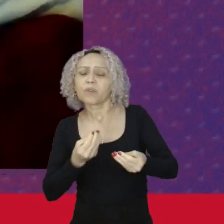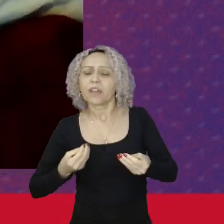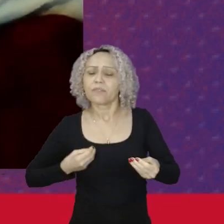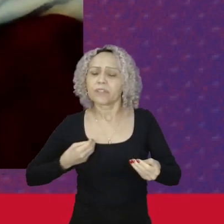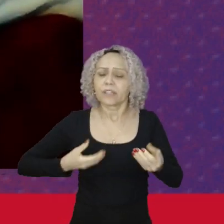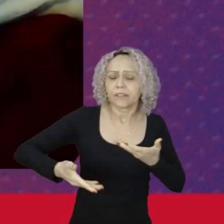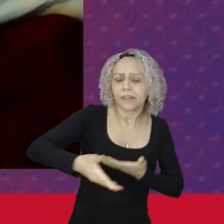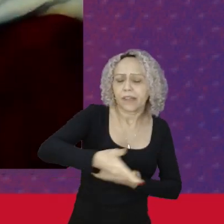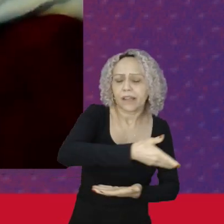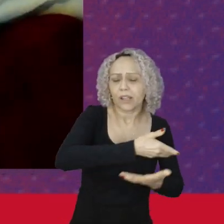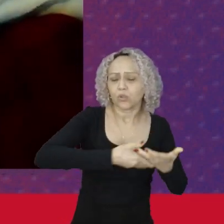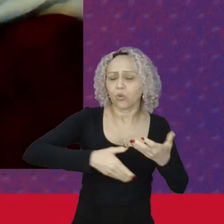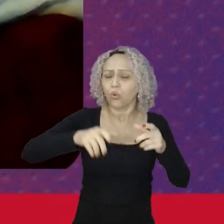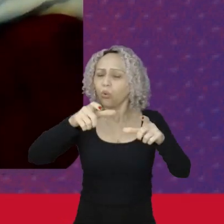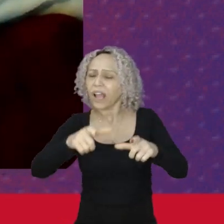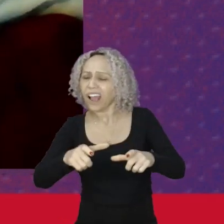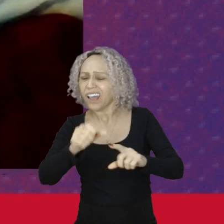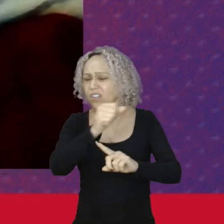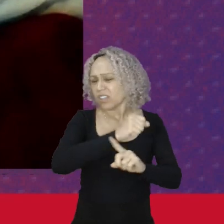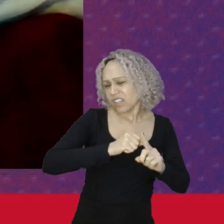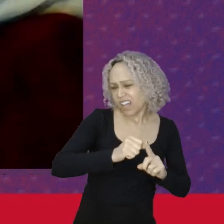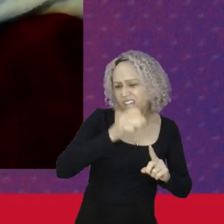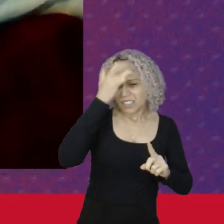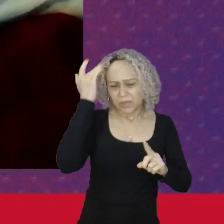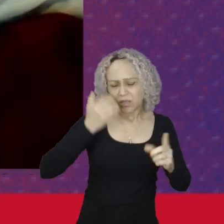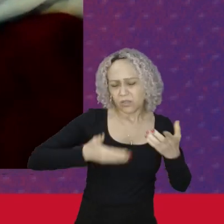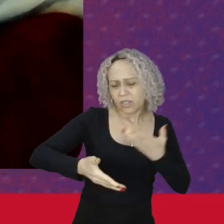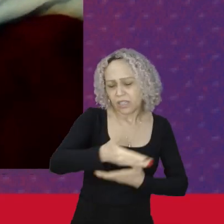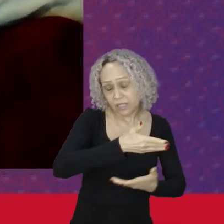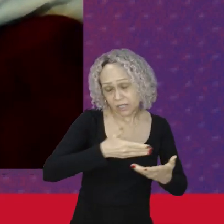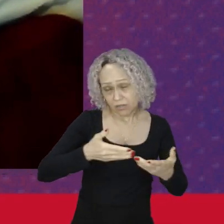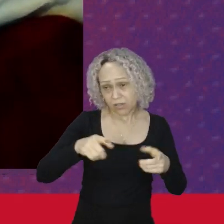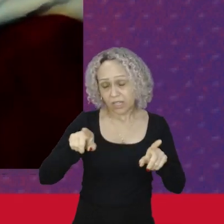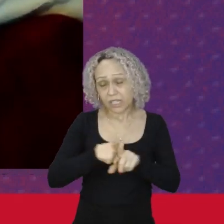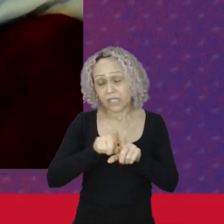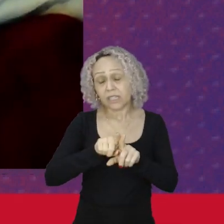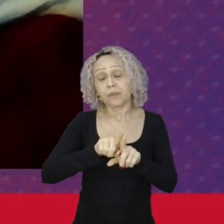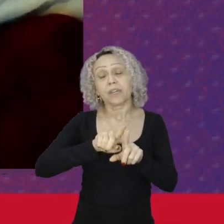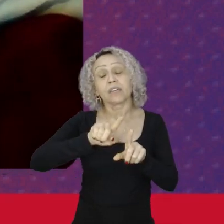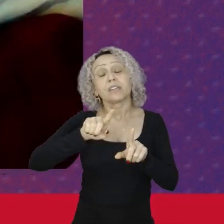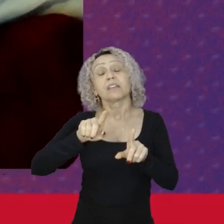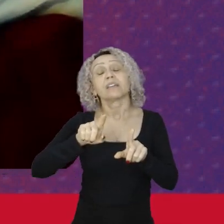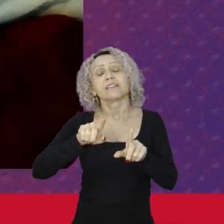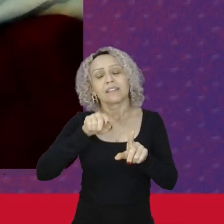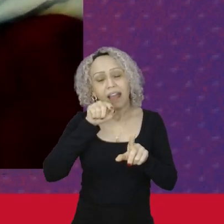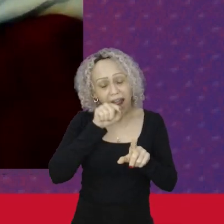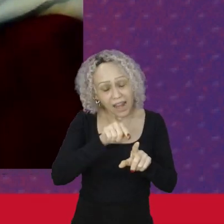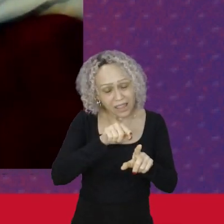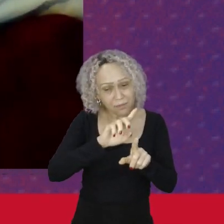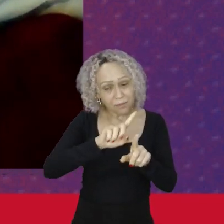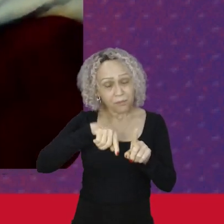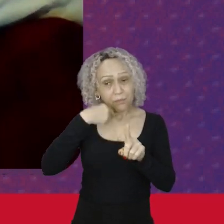fenômeno individual ou de pequenos grupos e passa a ser vista